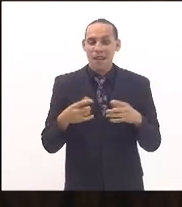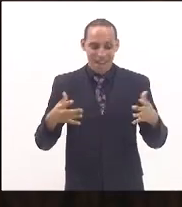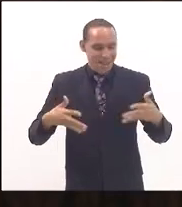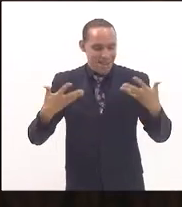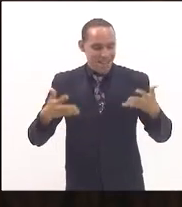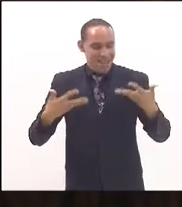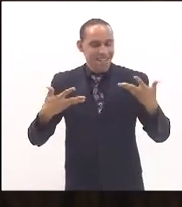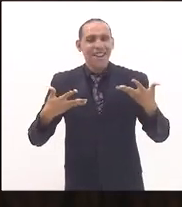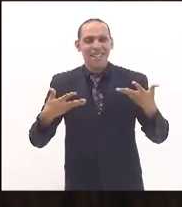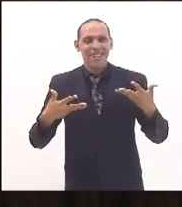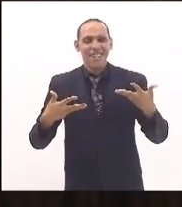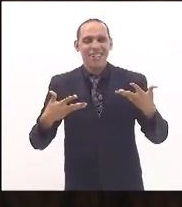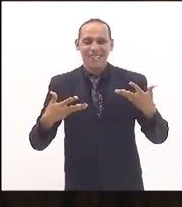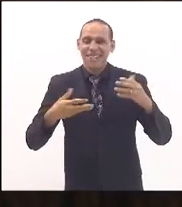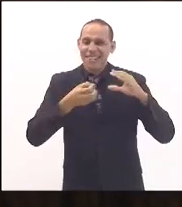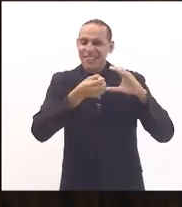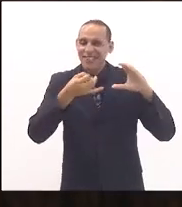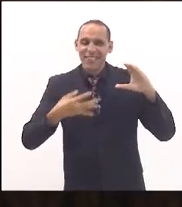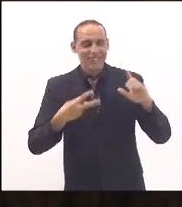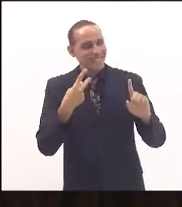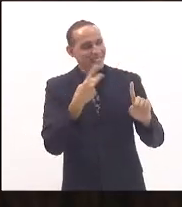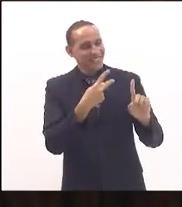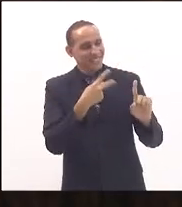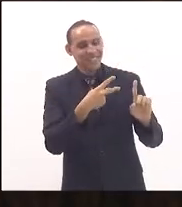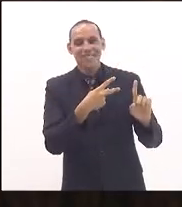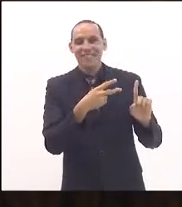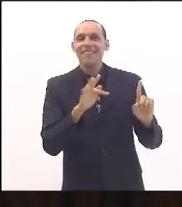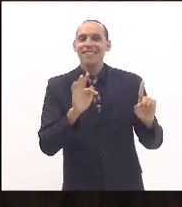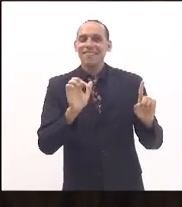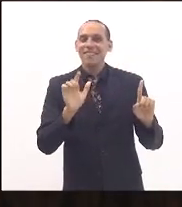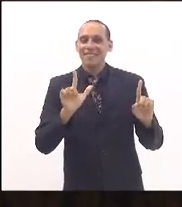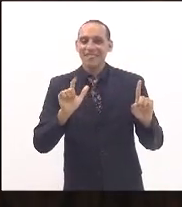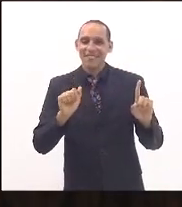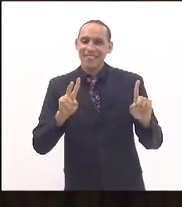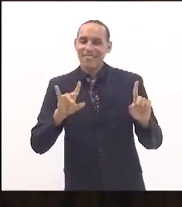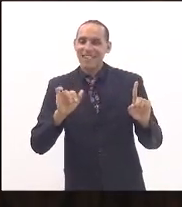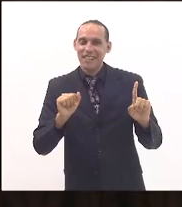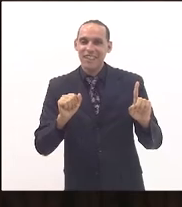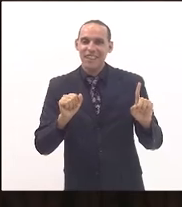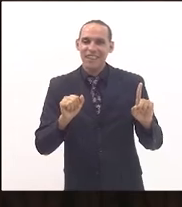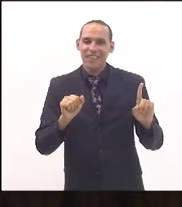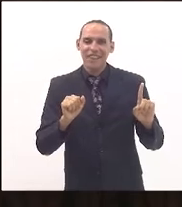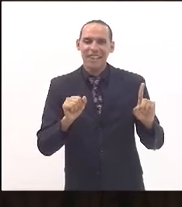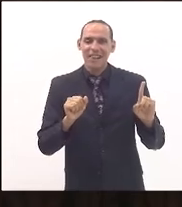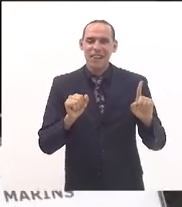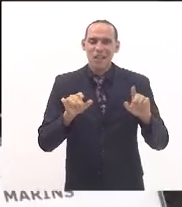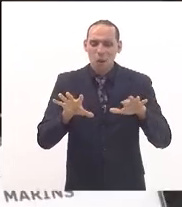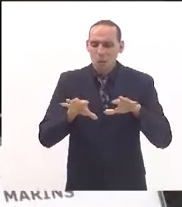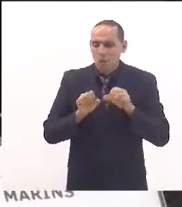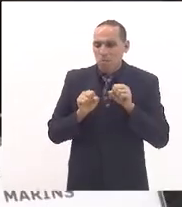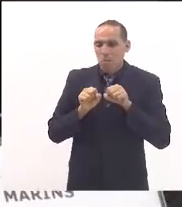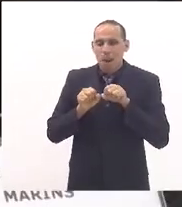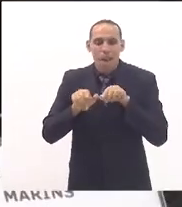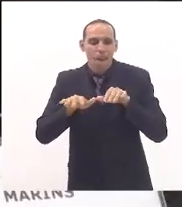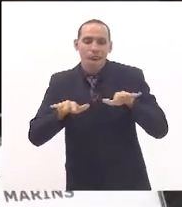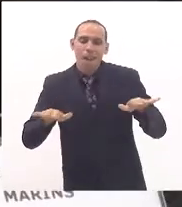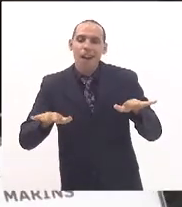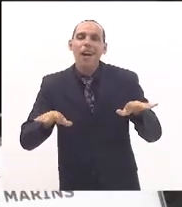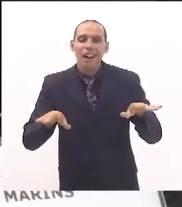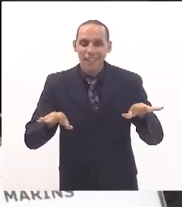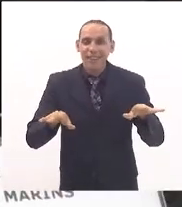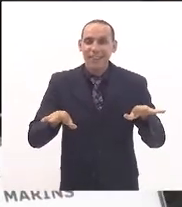um traço da Flávia é um traço que contagia e eu gostaria de parabenizar